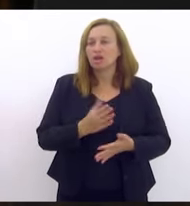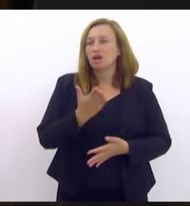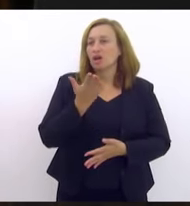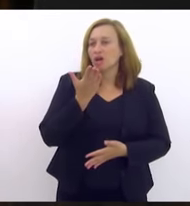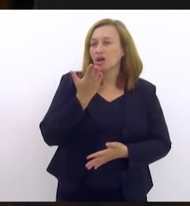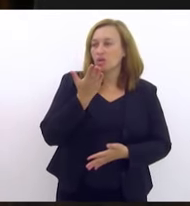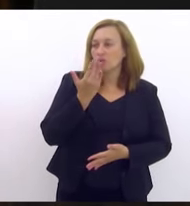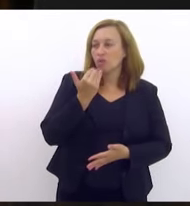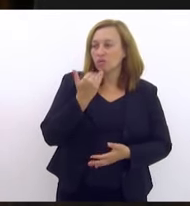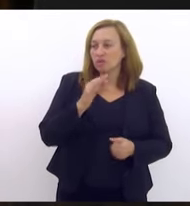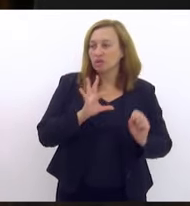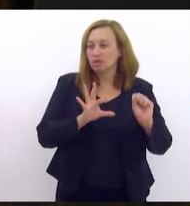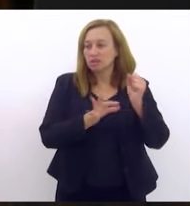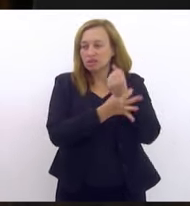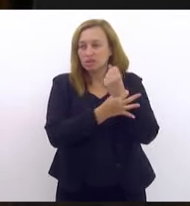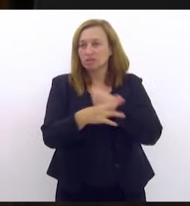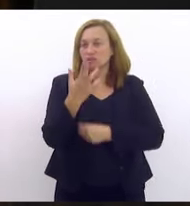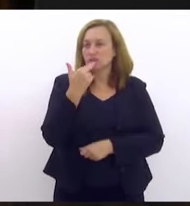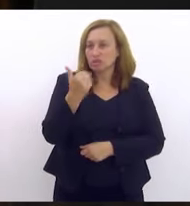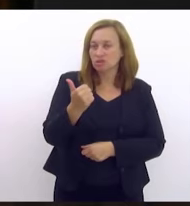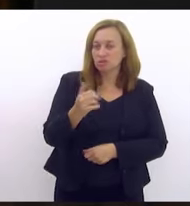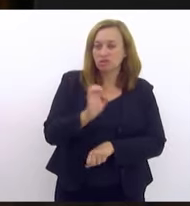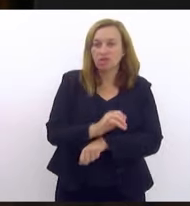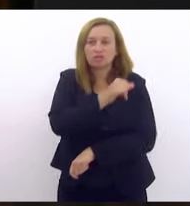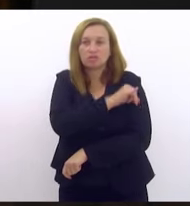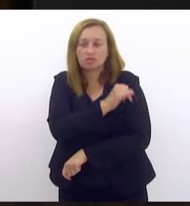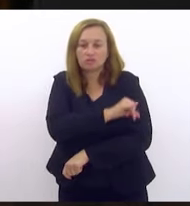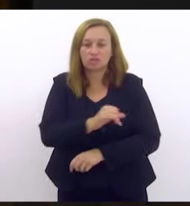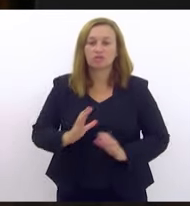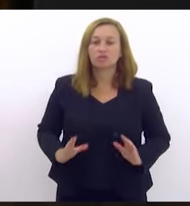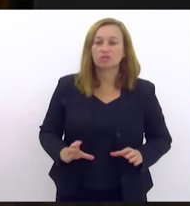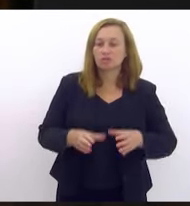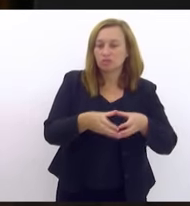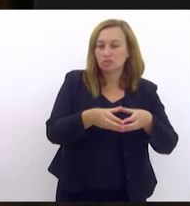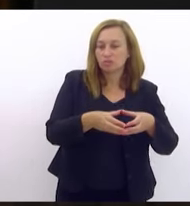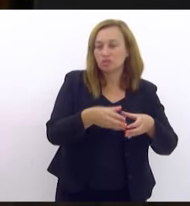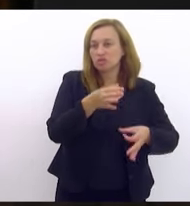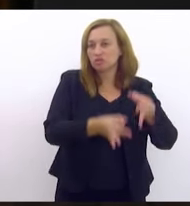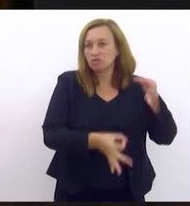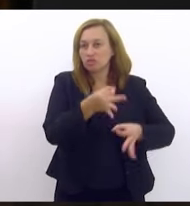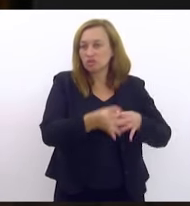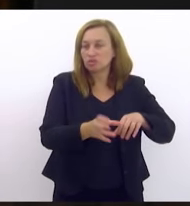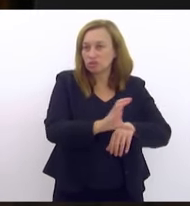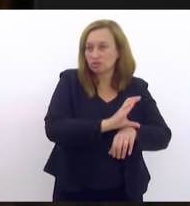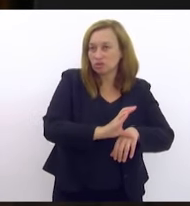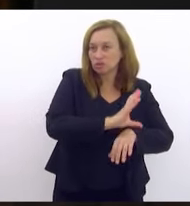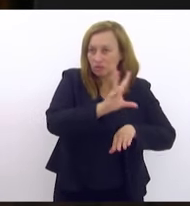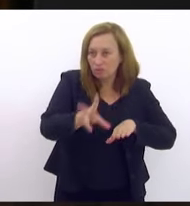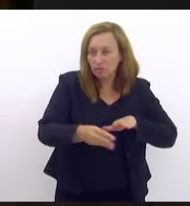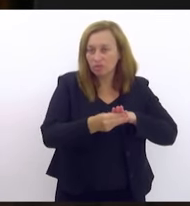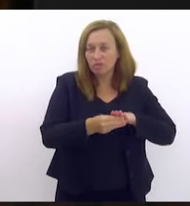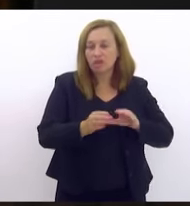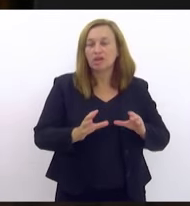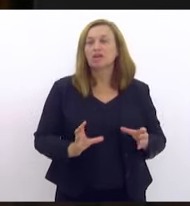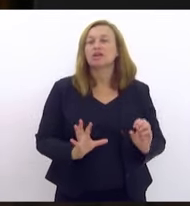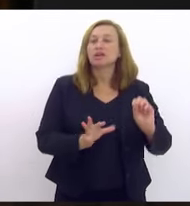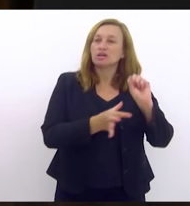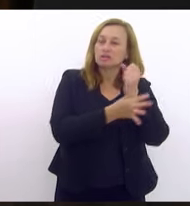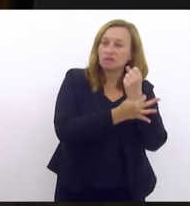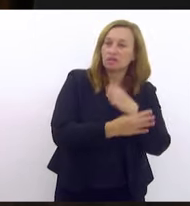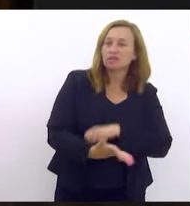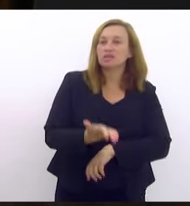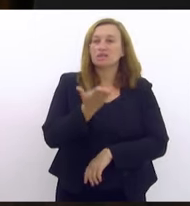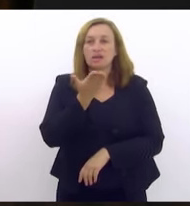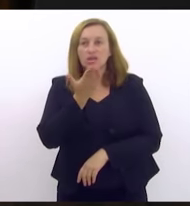Janeiro. Parecer das comissões de Constituição e Justiça pela constitucionalidade com emendas, de segurança alimentar favorável